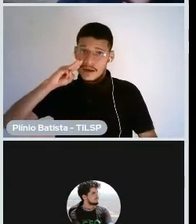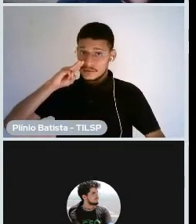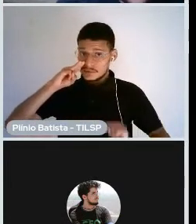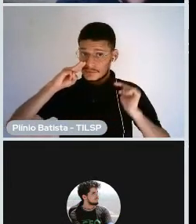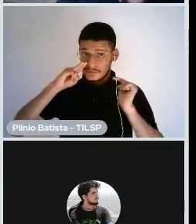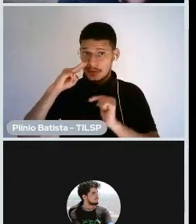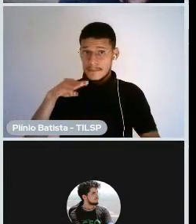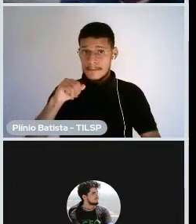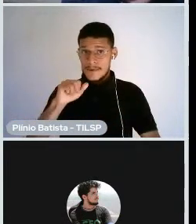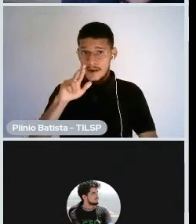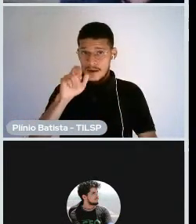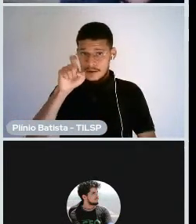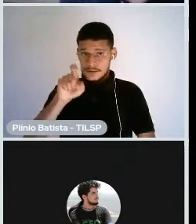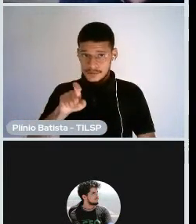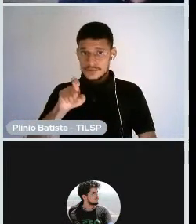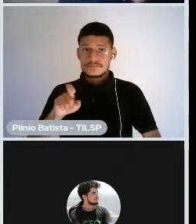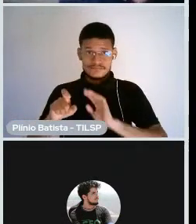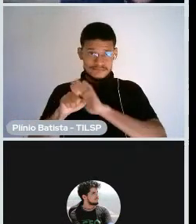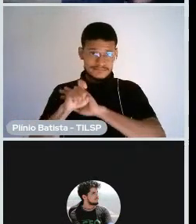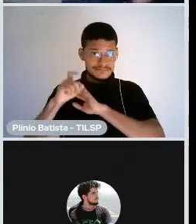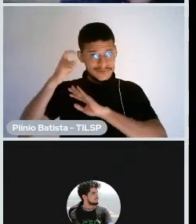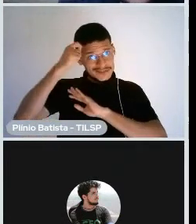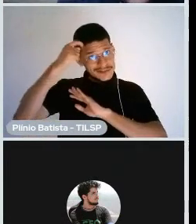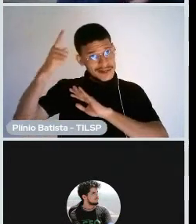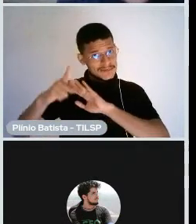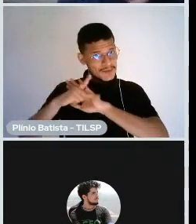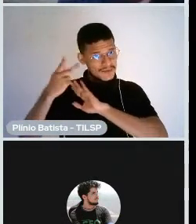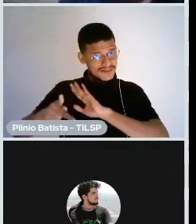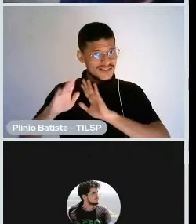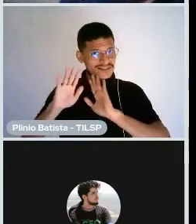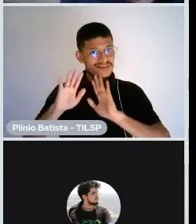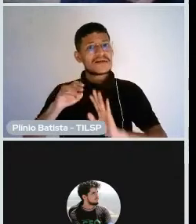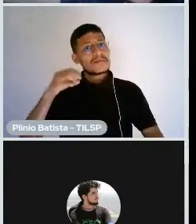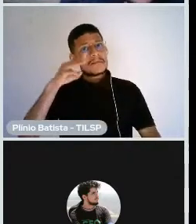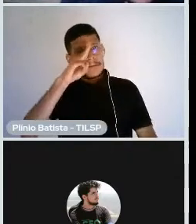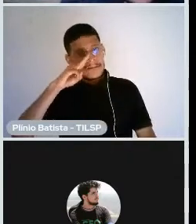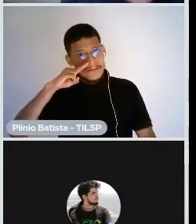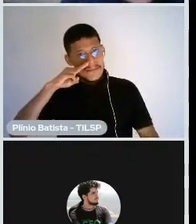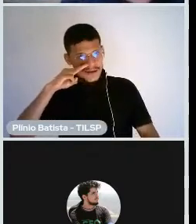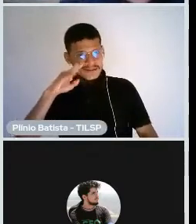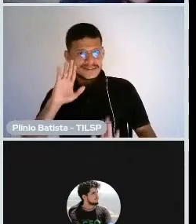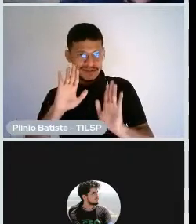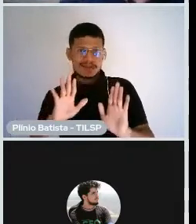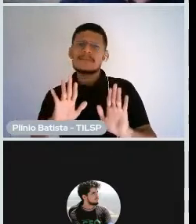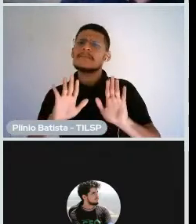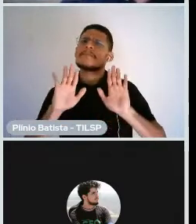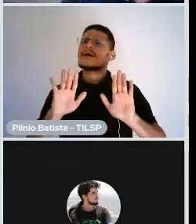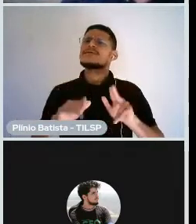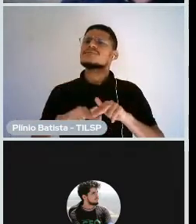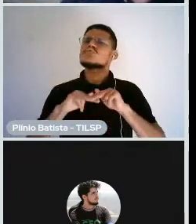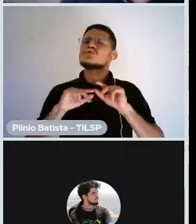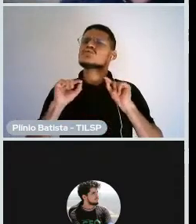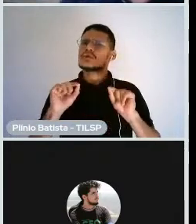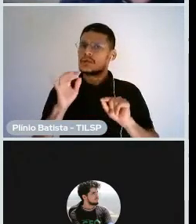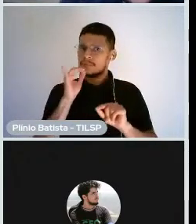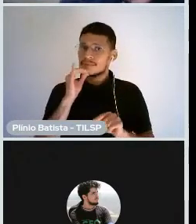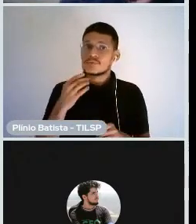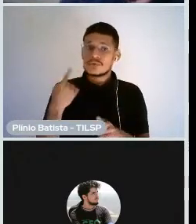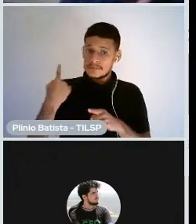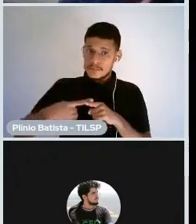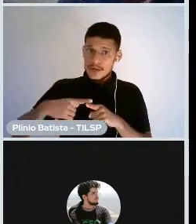consideração muito as ideias de Karl Marx, tá? E qual é a causa? Por que isso foi estudado, né? Por causa da miséria dos